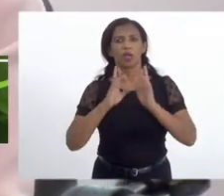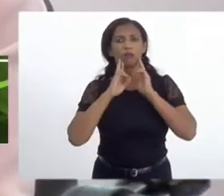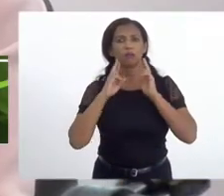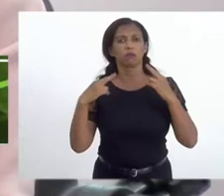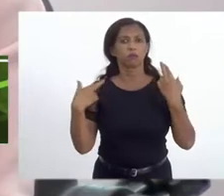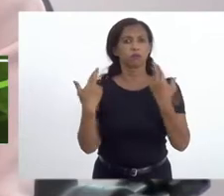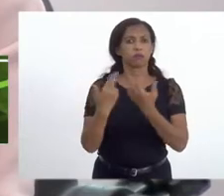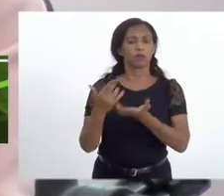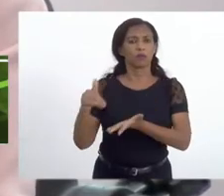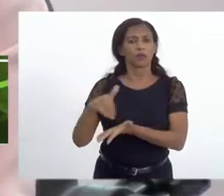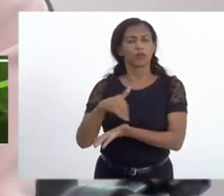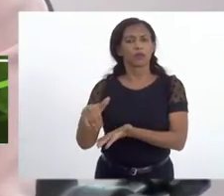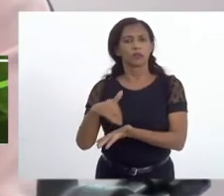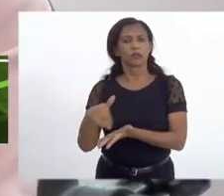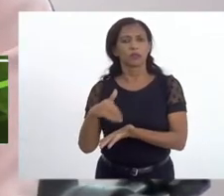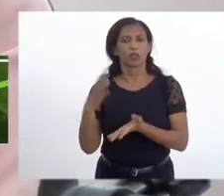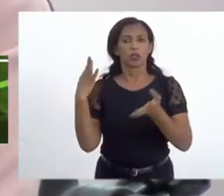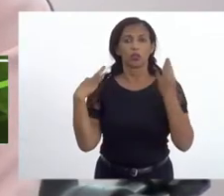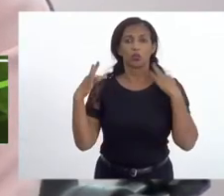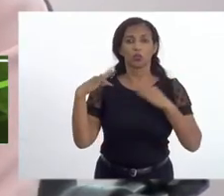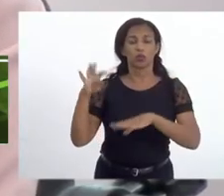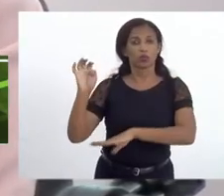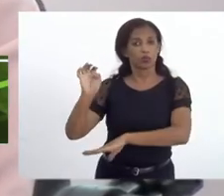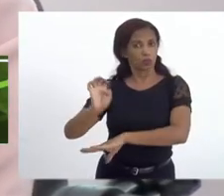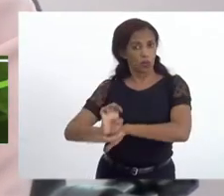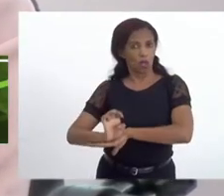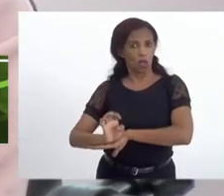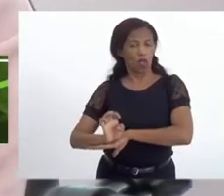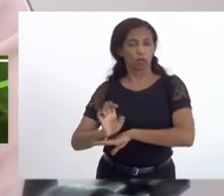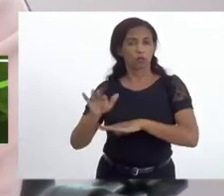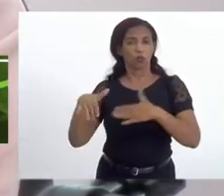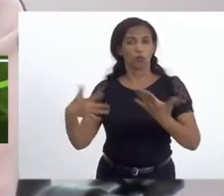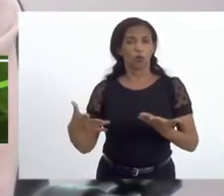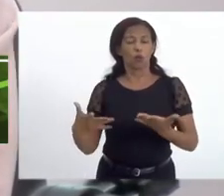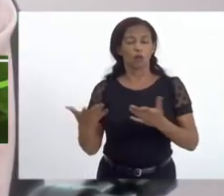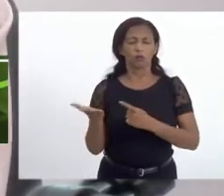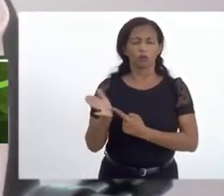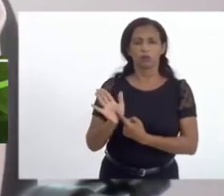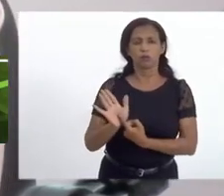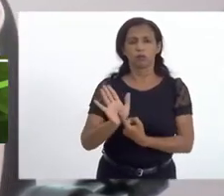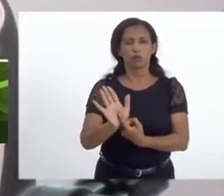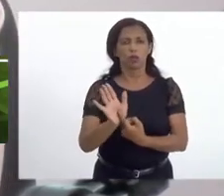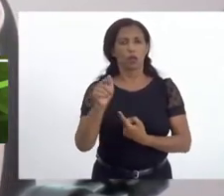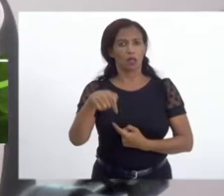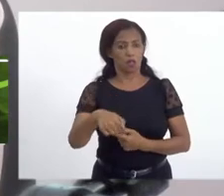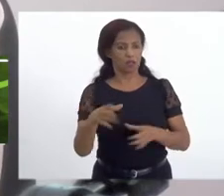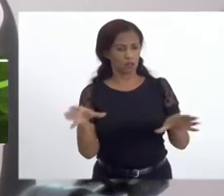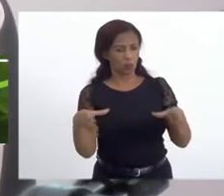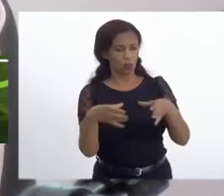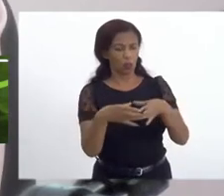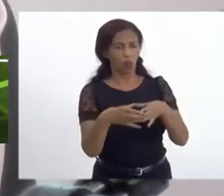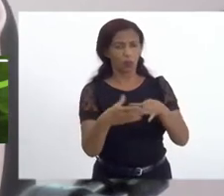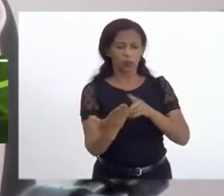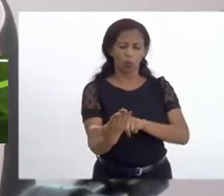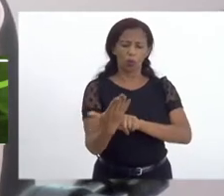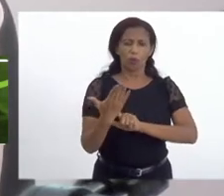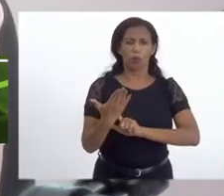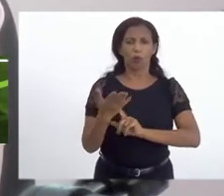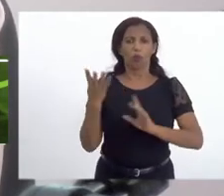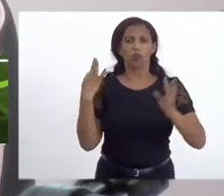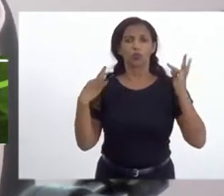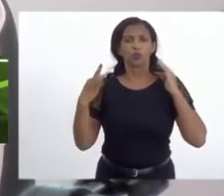reunião com a Secretaria de Turismo do Estado, quando apresentou, não é, a essa comissão a questão do turismo